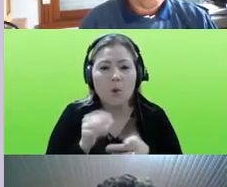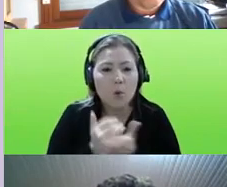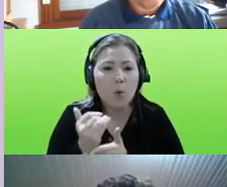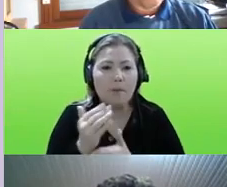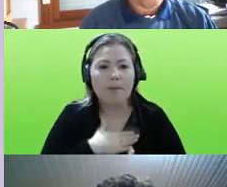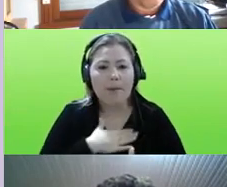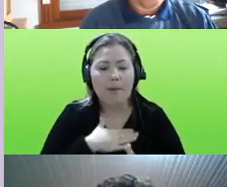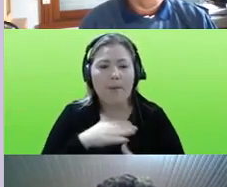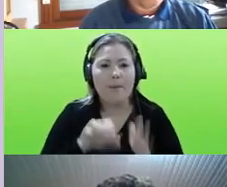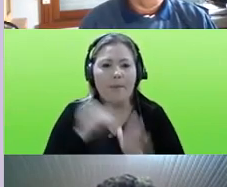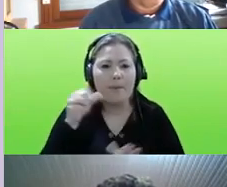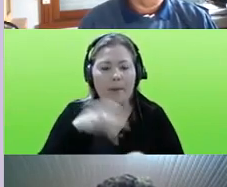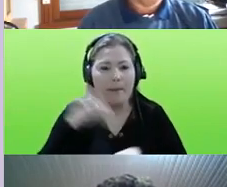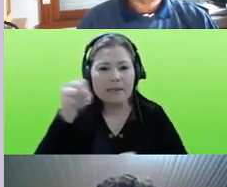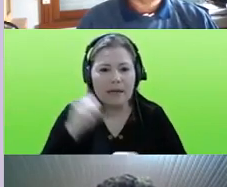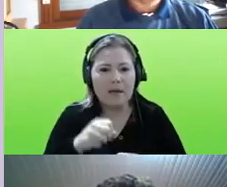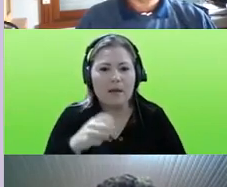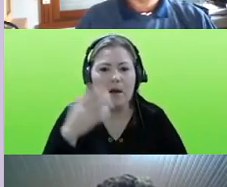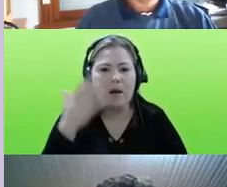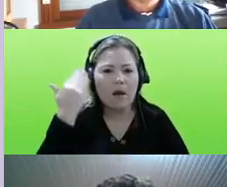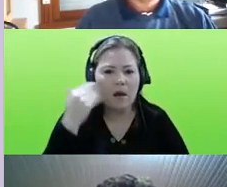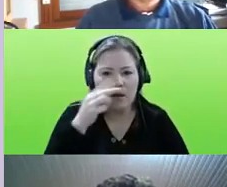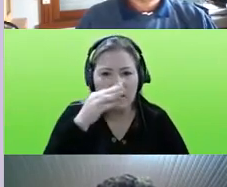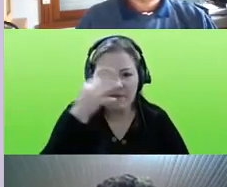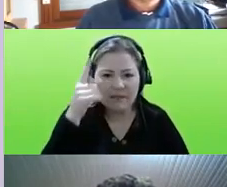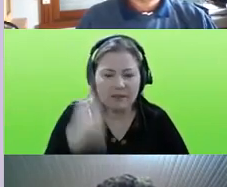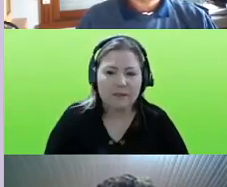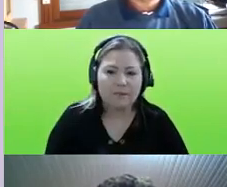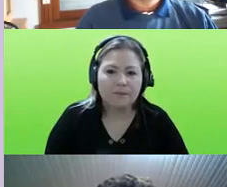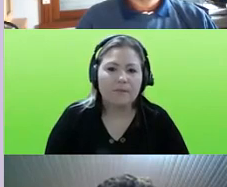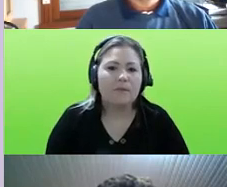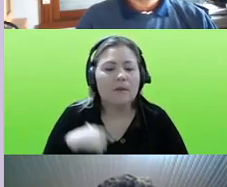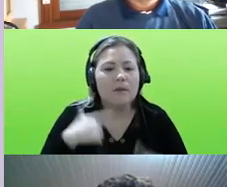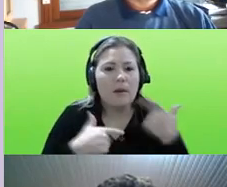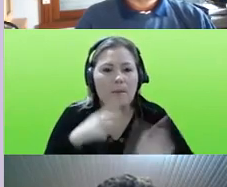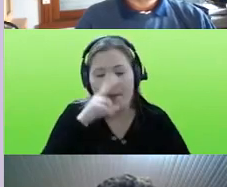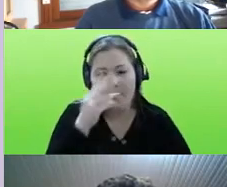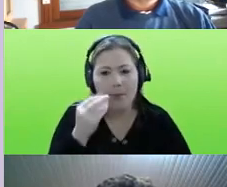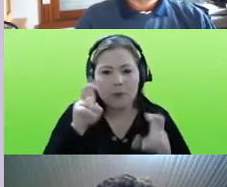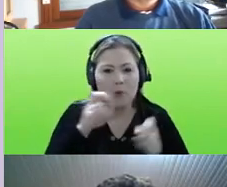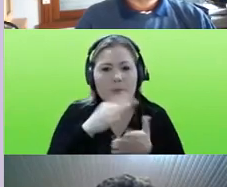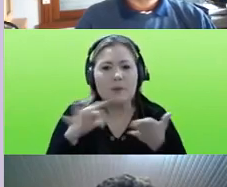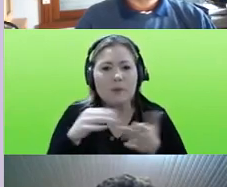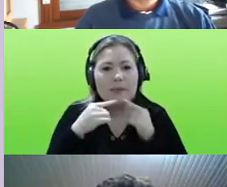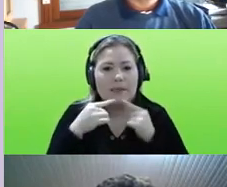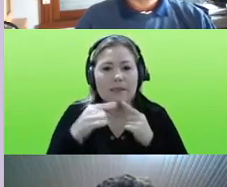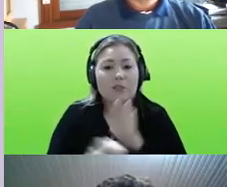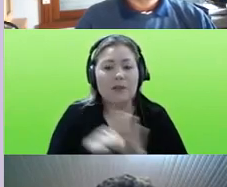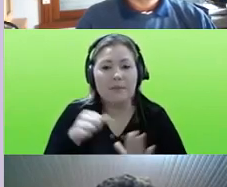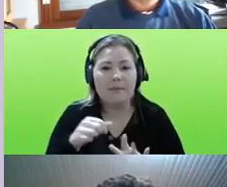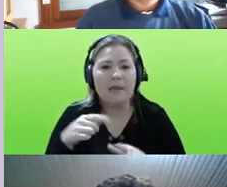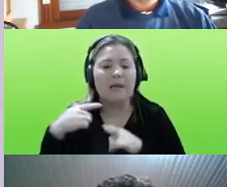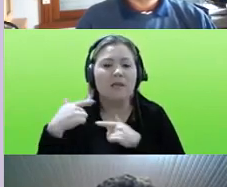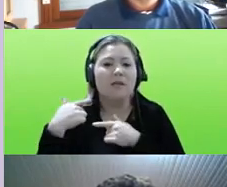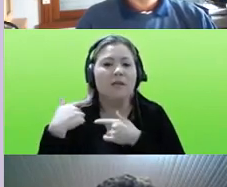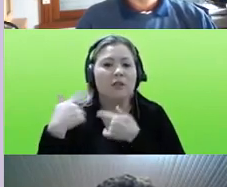meu primeiro mestrado, ainda na França, trabalhei bastante a teoria crítica da primeira geração